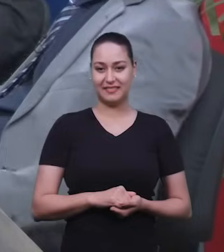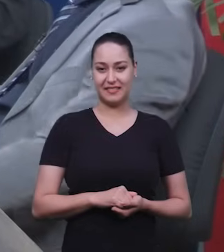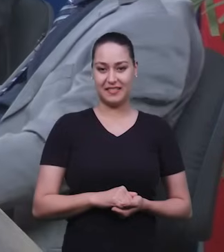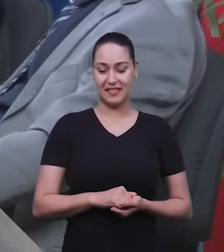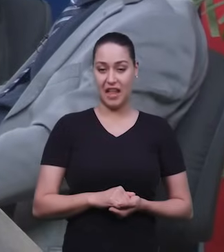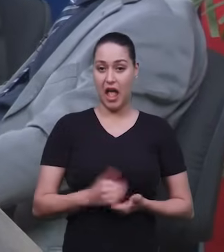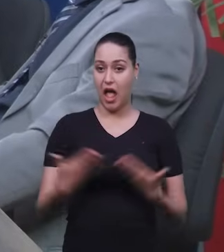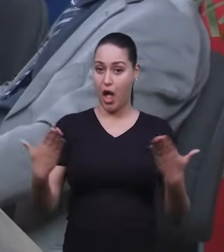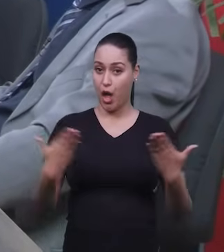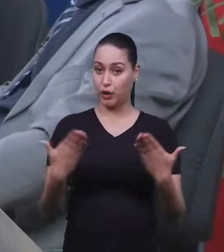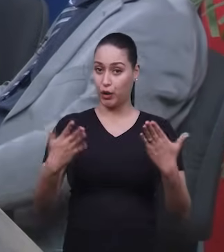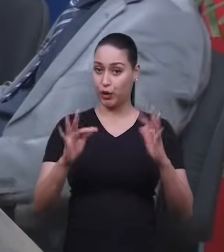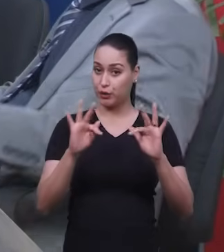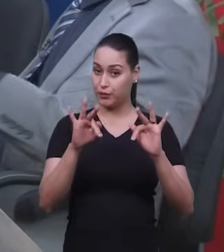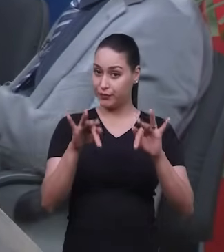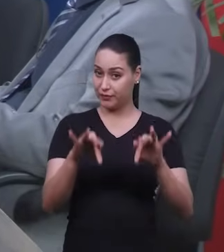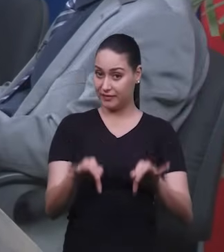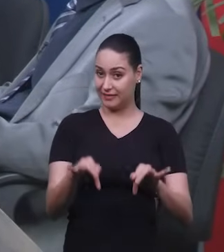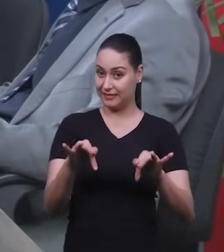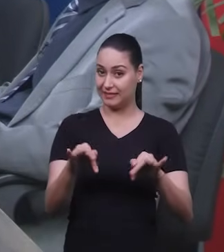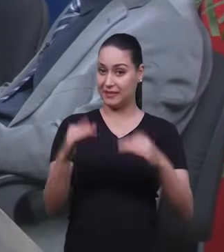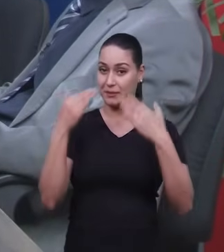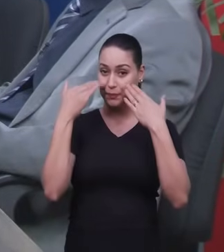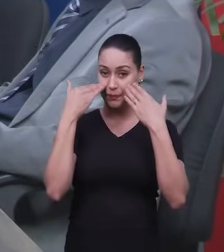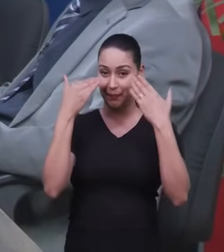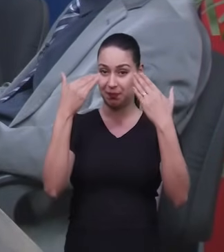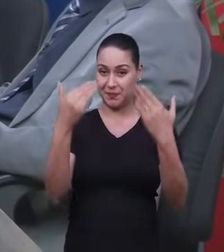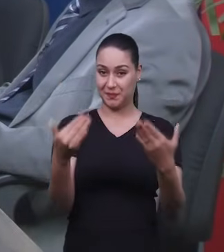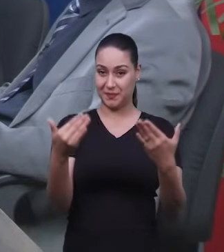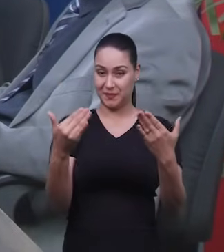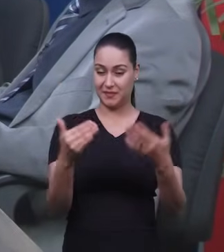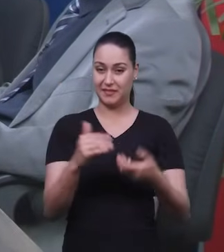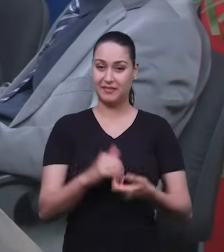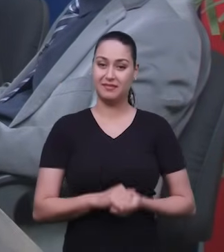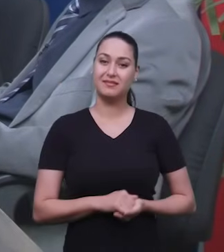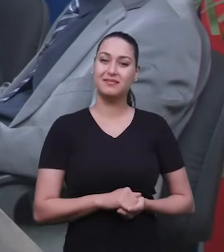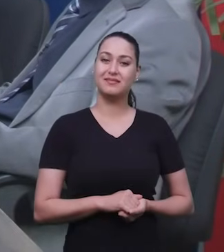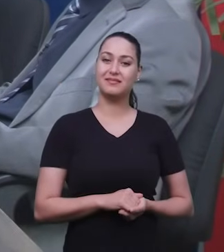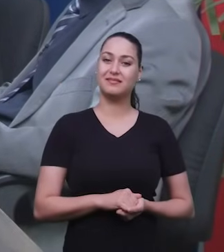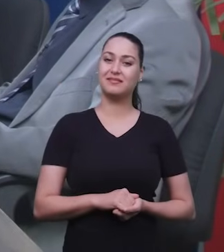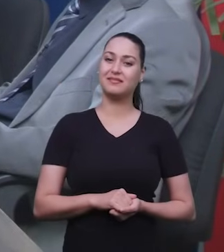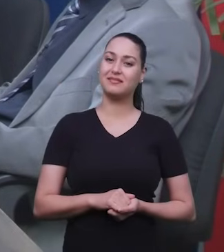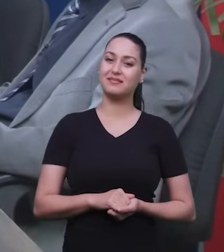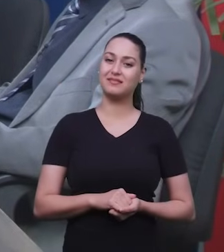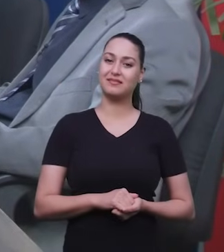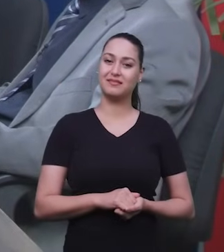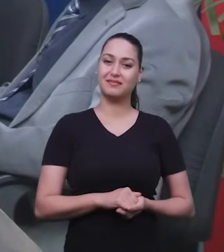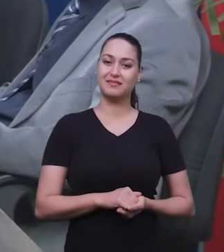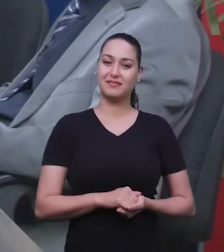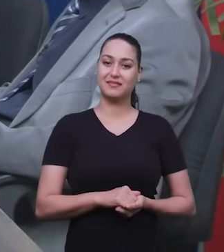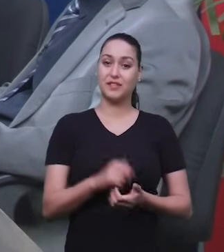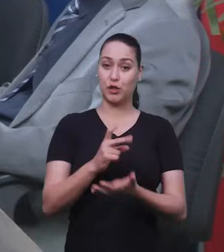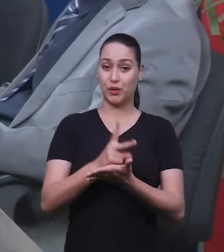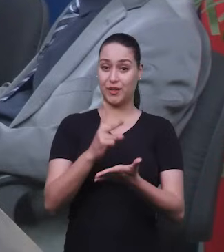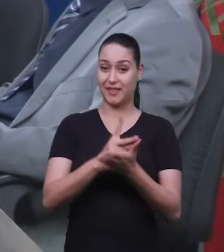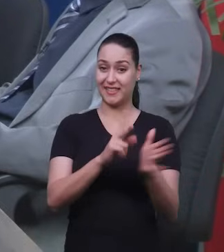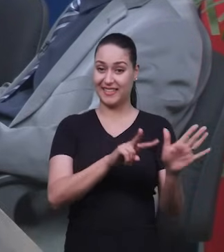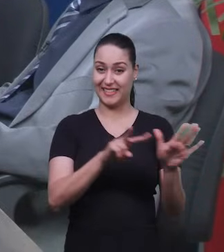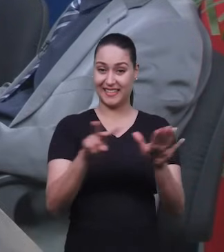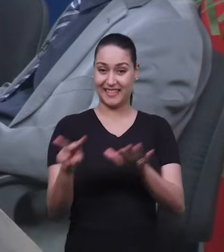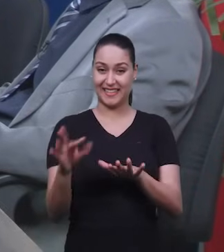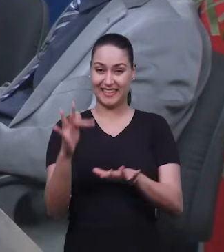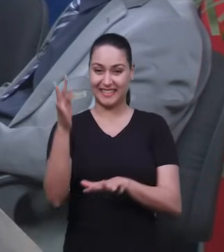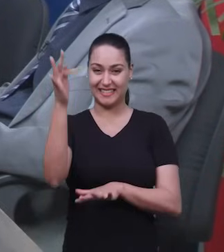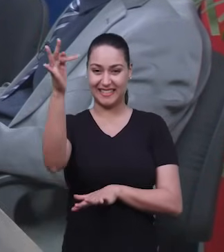encerrando hoje esse programa e vamos continuar na próxima semana,